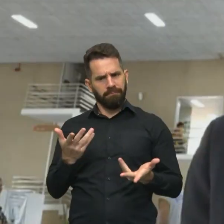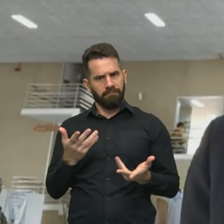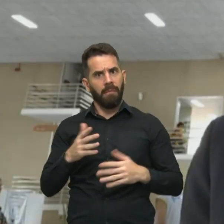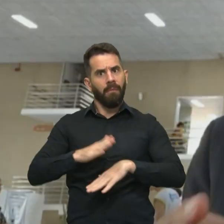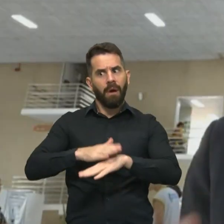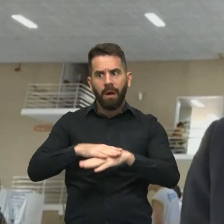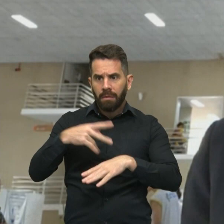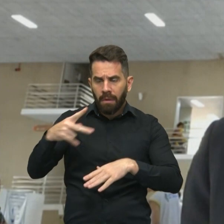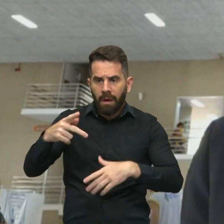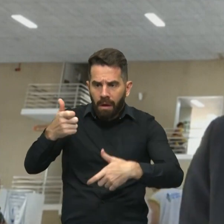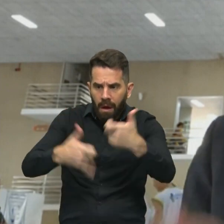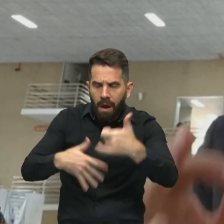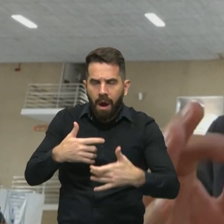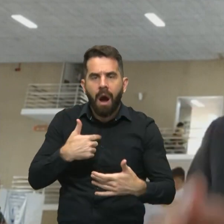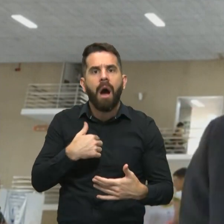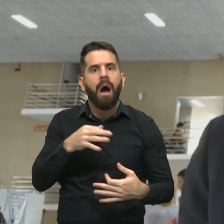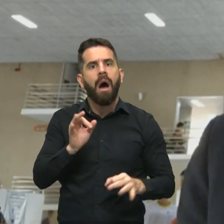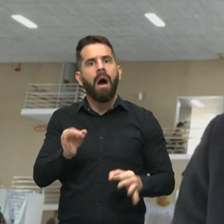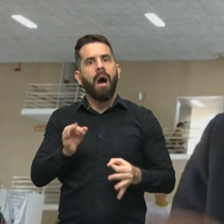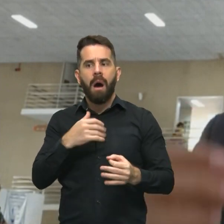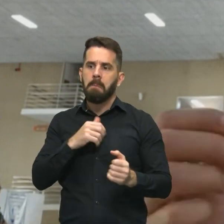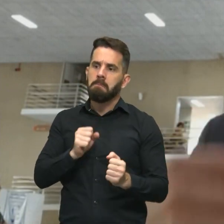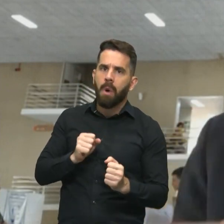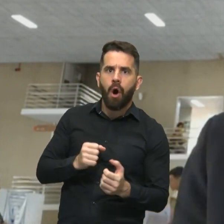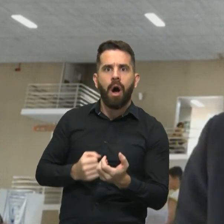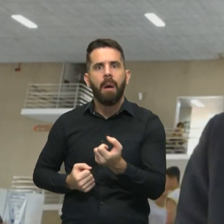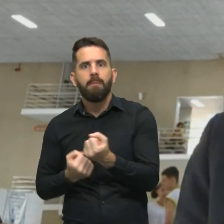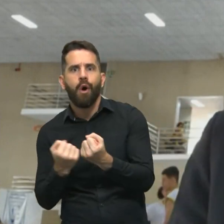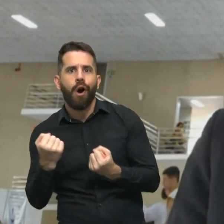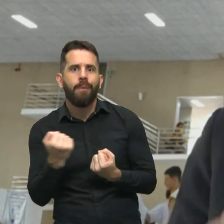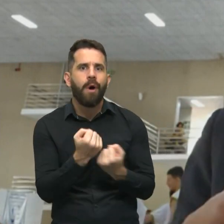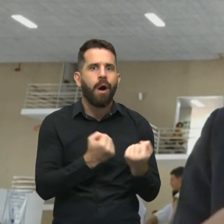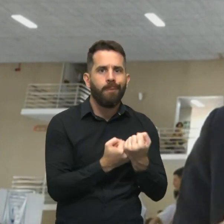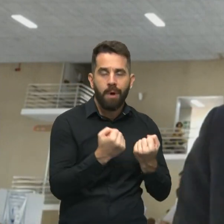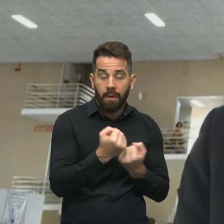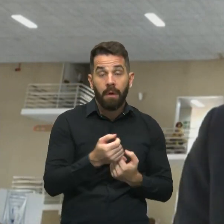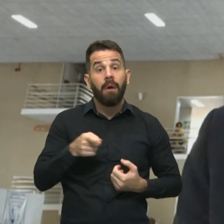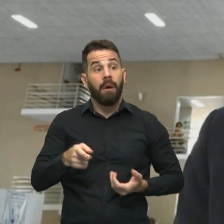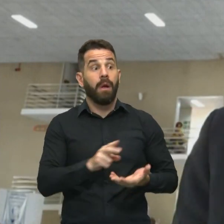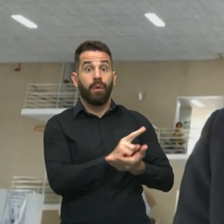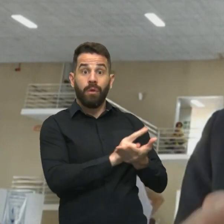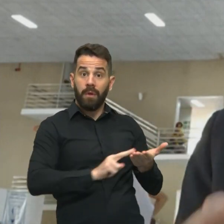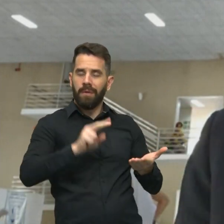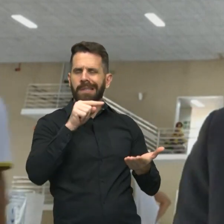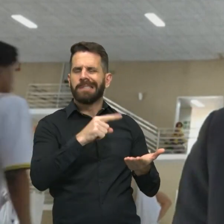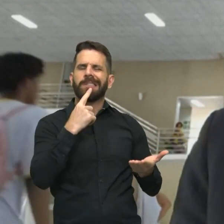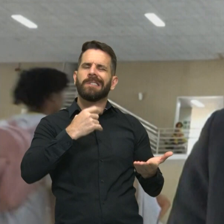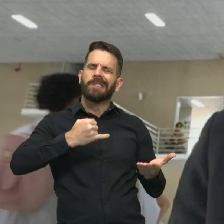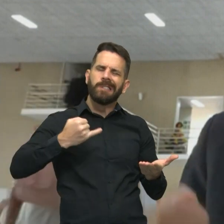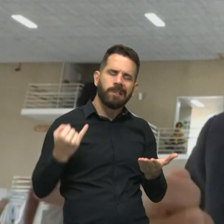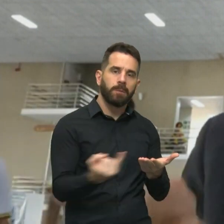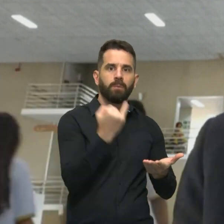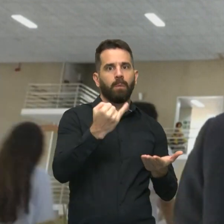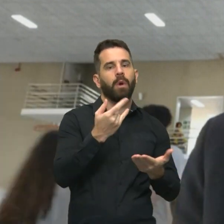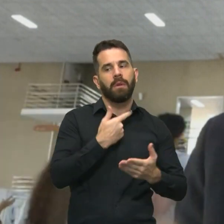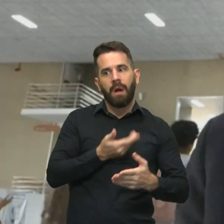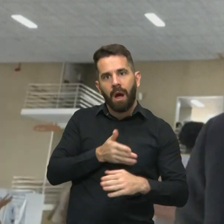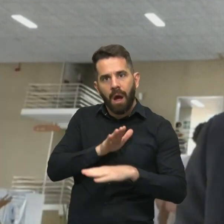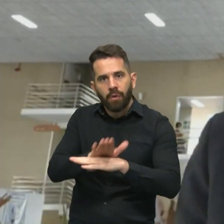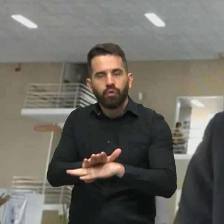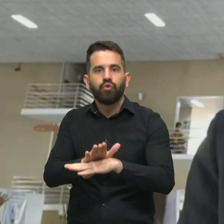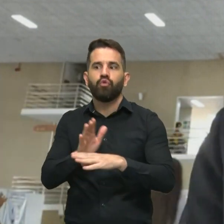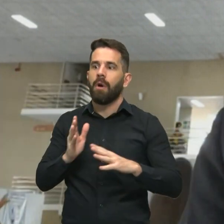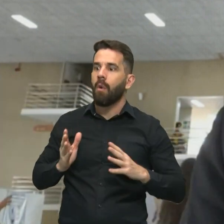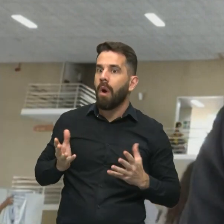Então, acho que o principal é isso. A diversidade é um componente fundamental para fomento da qualidade do